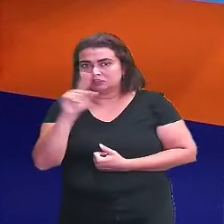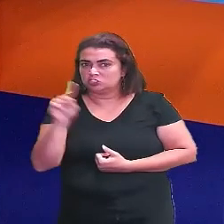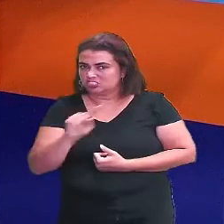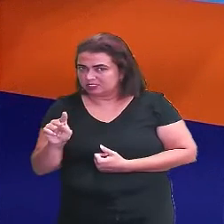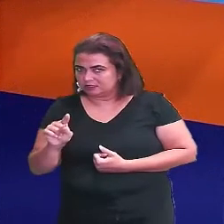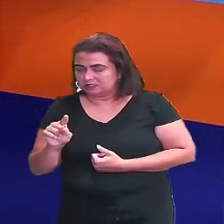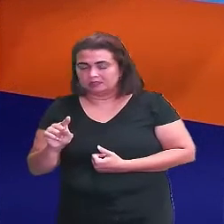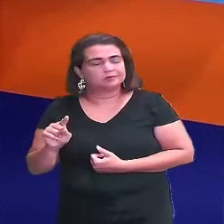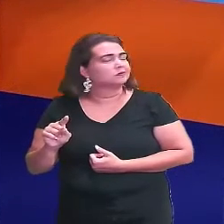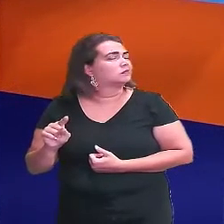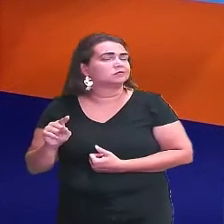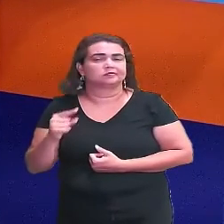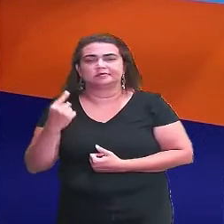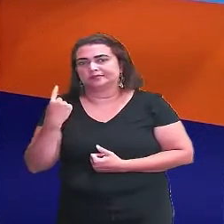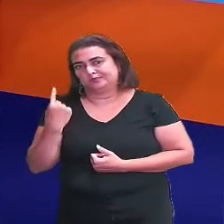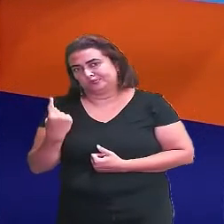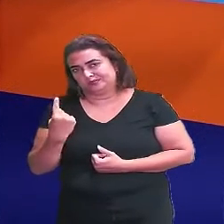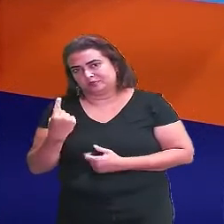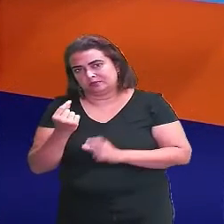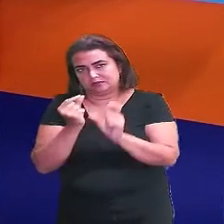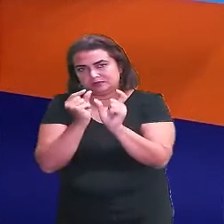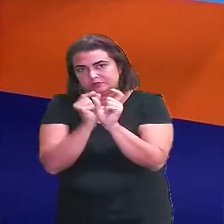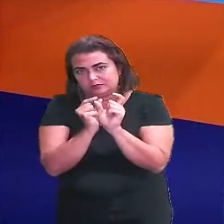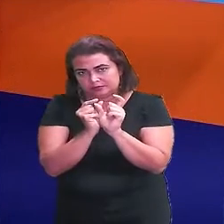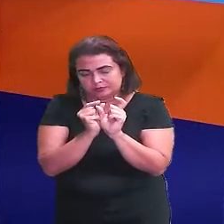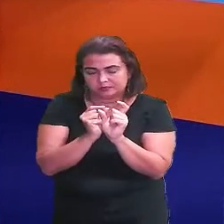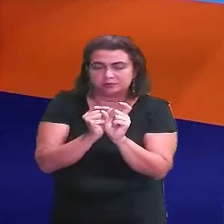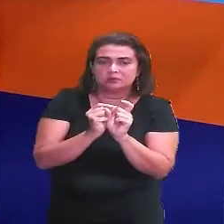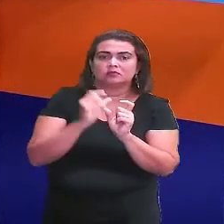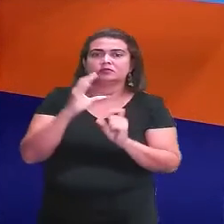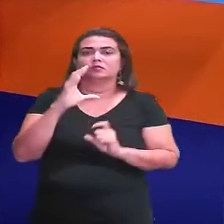Giz, monossílabo, não é dissílabo.